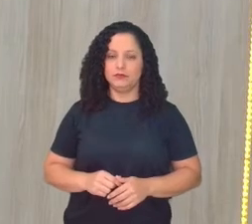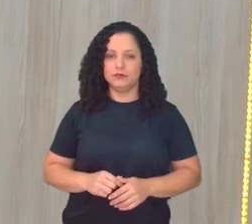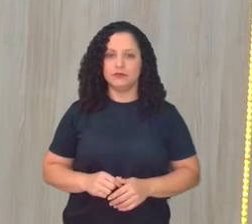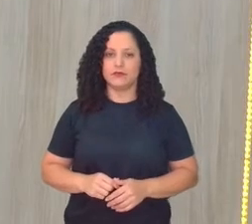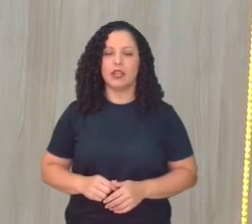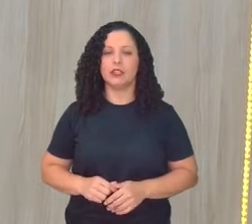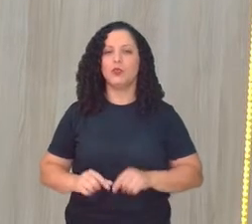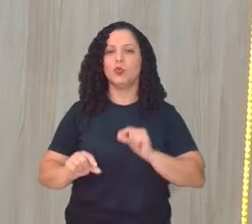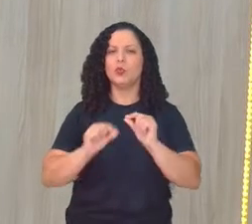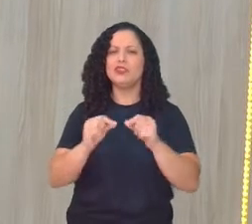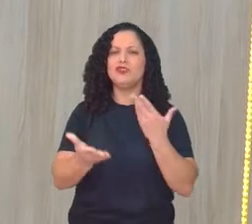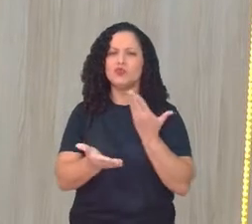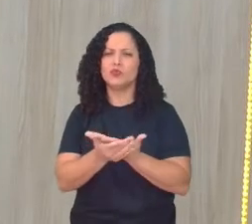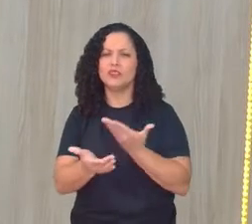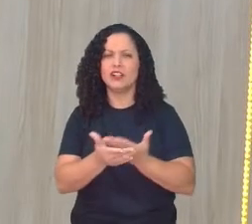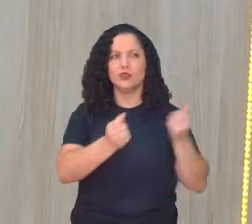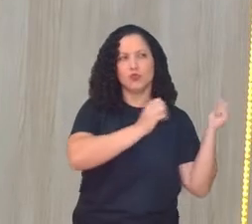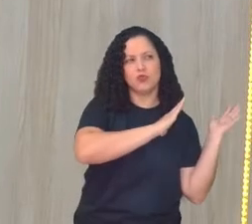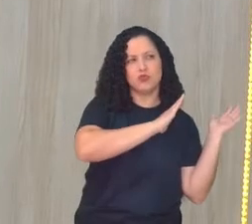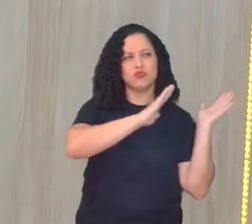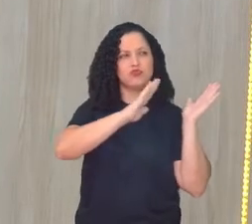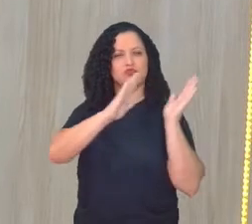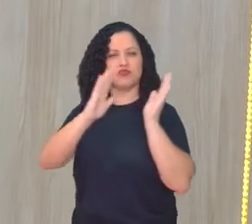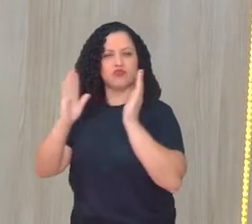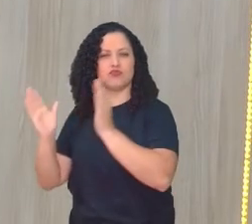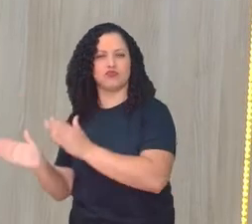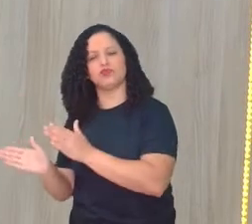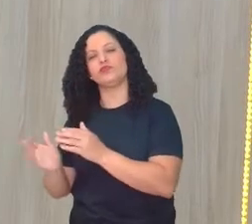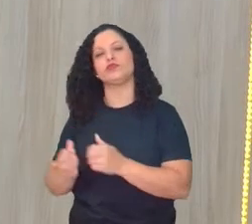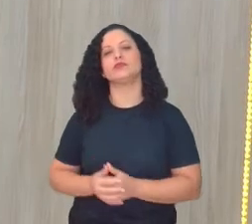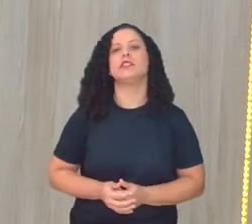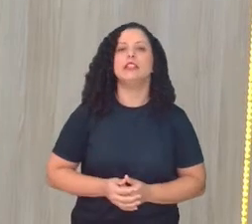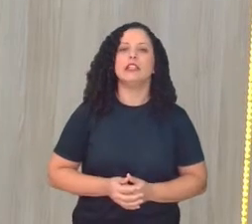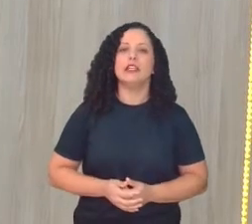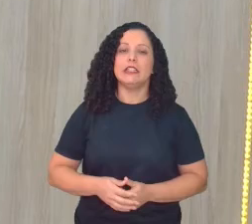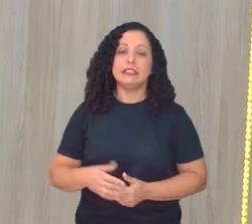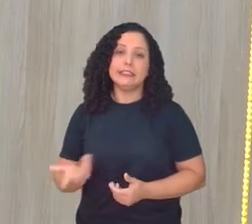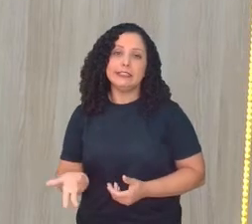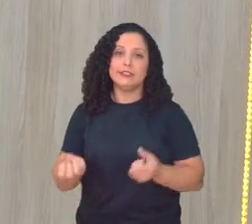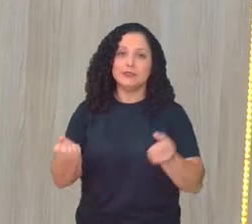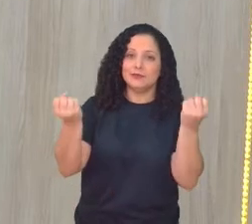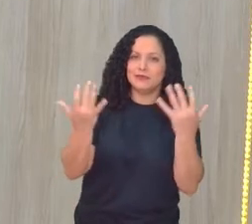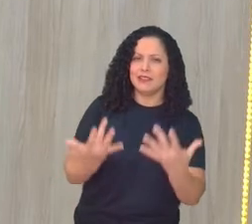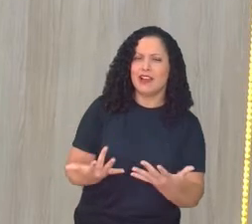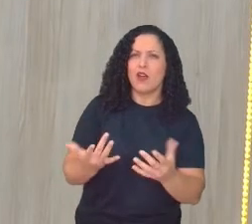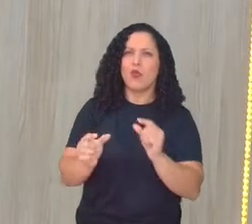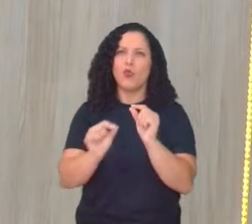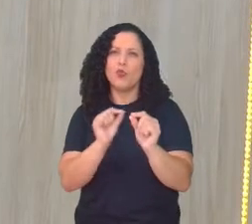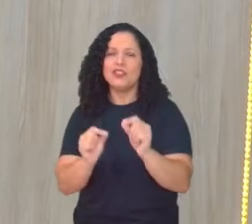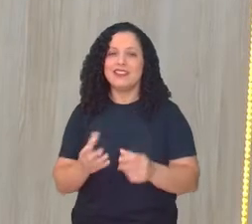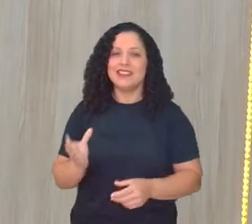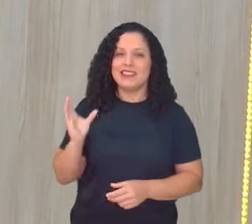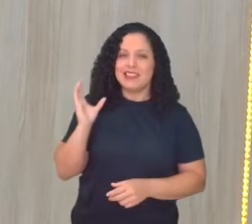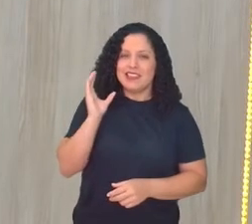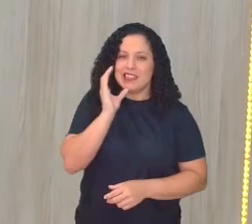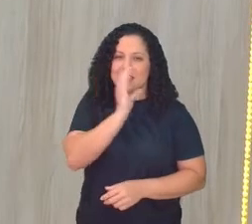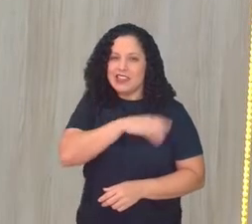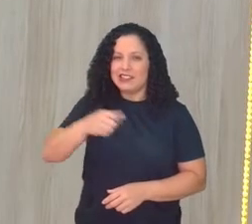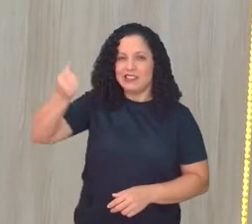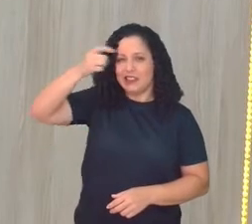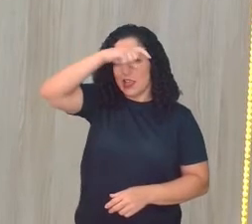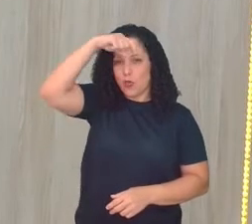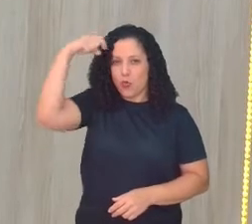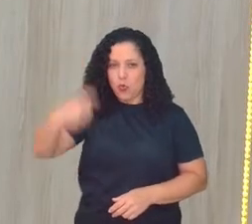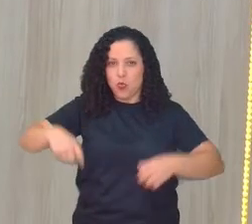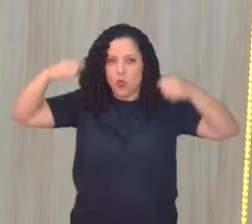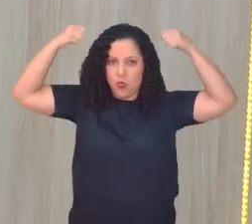que a gente vem estudando, né? A gente falou de ilhas de calor, né? A gente vem percebendo esses